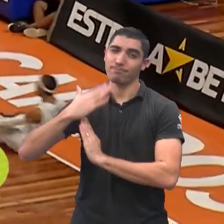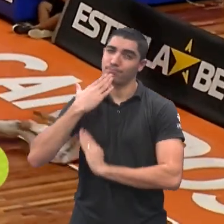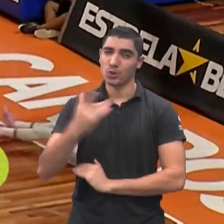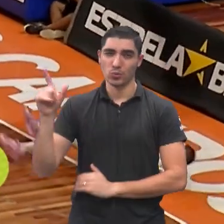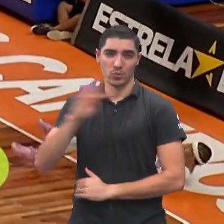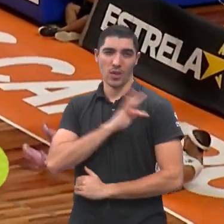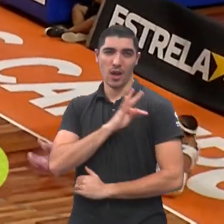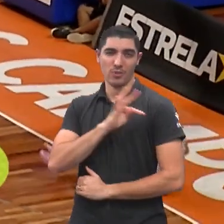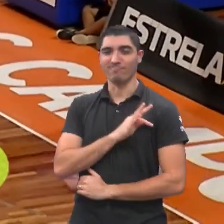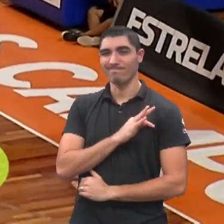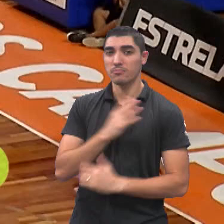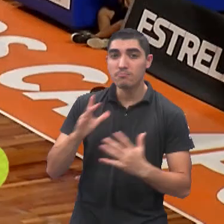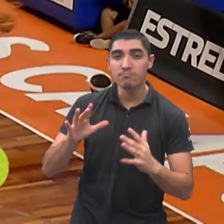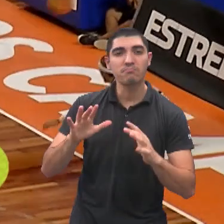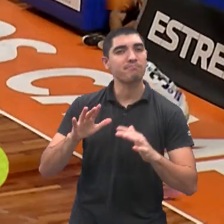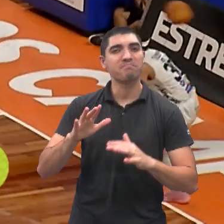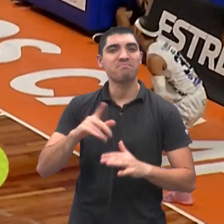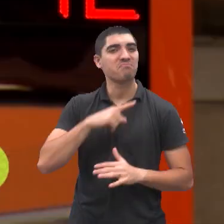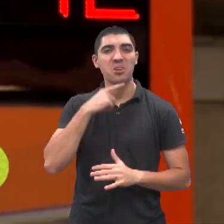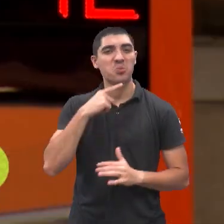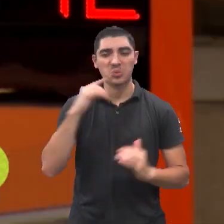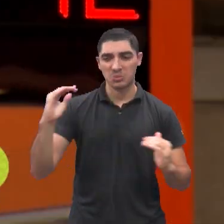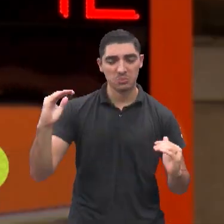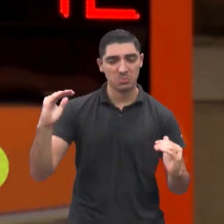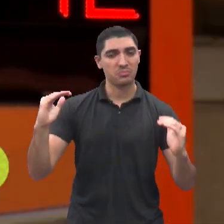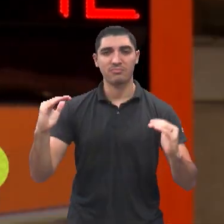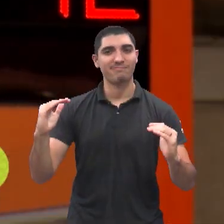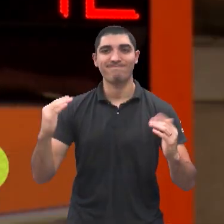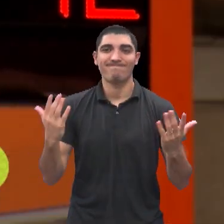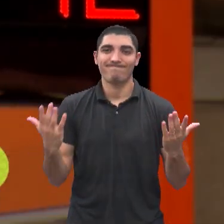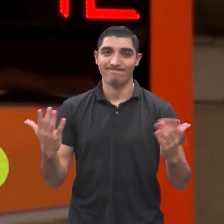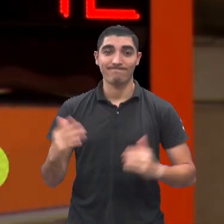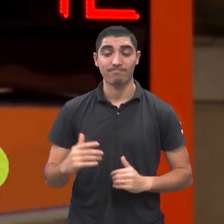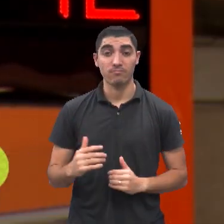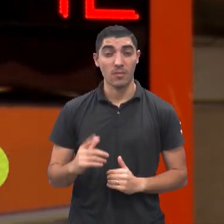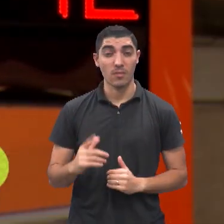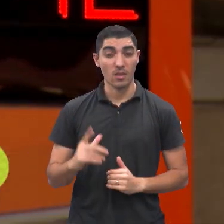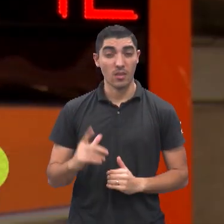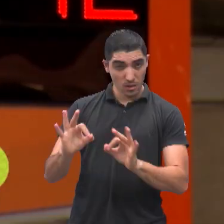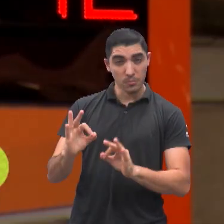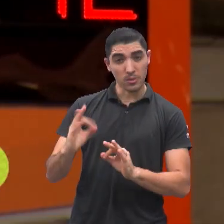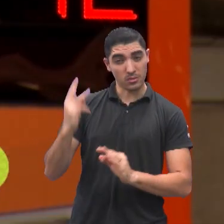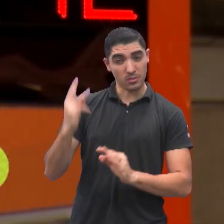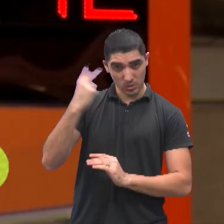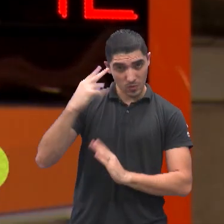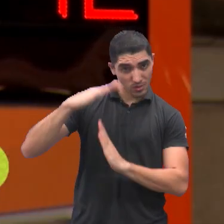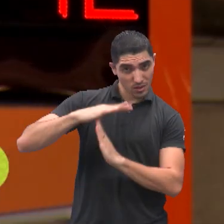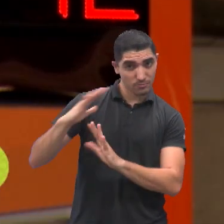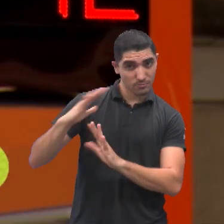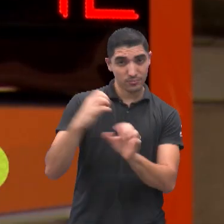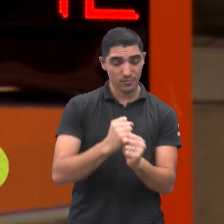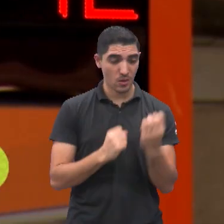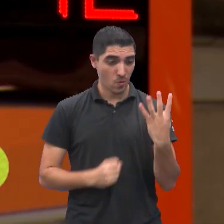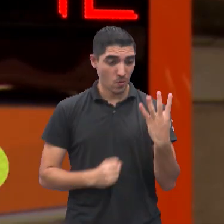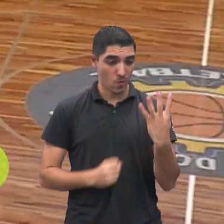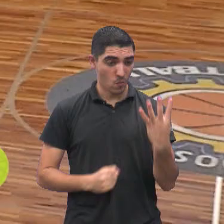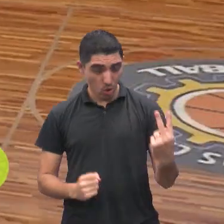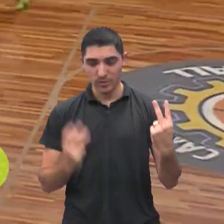porém, não surtiu tanto efeito assim. E os times foram para o intervalo com 42-30 para o